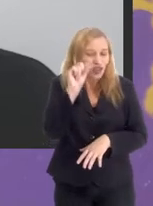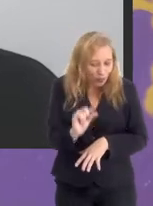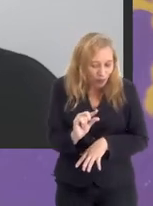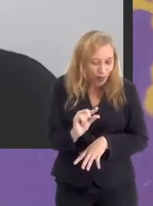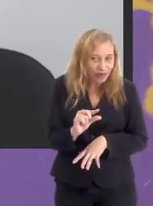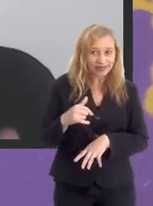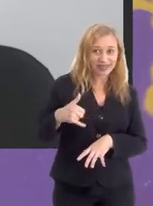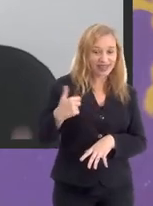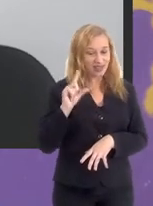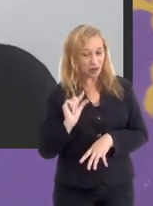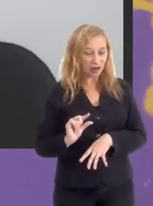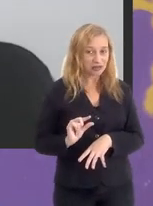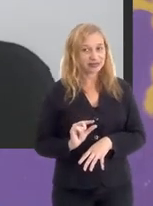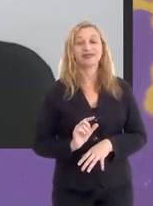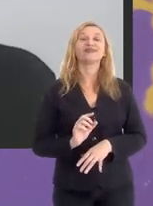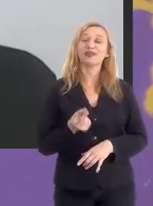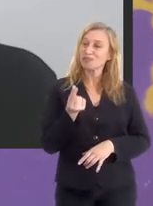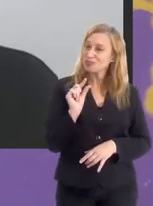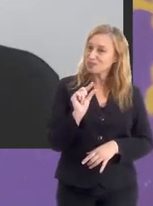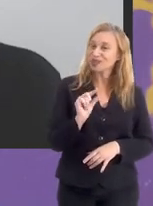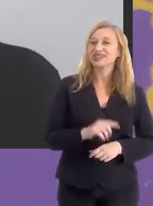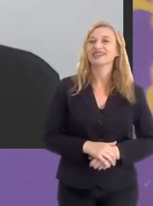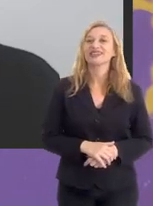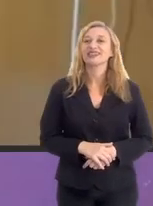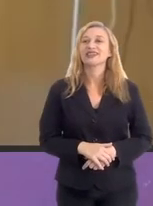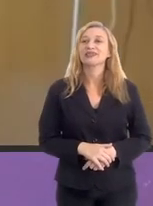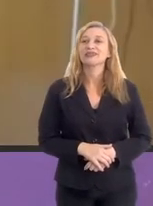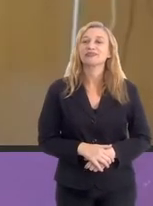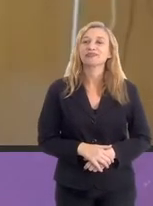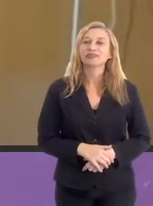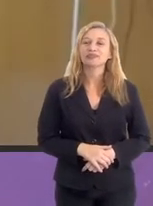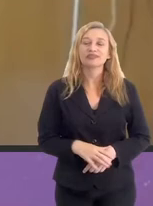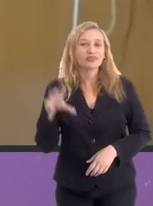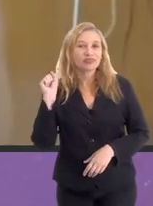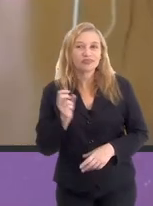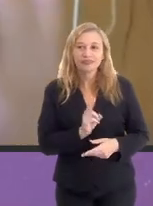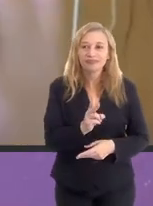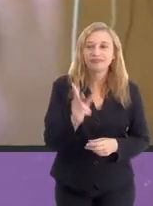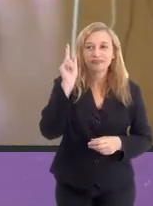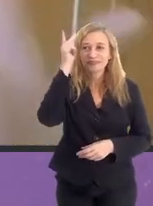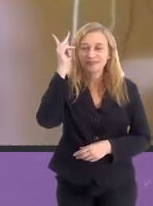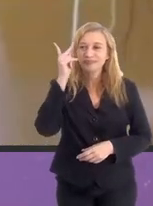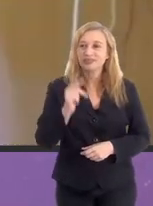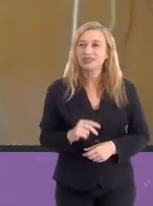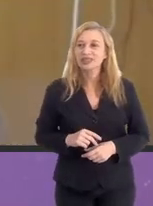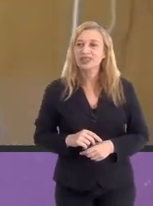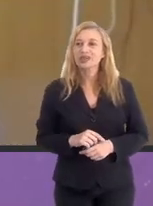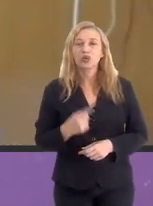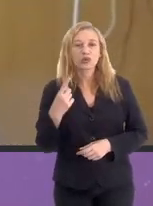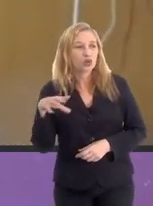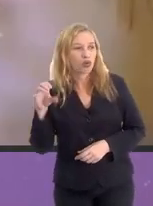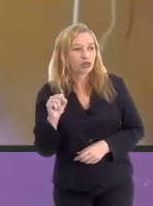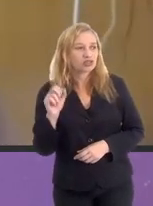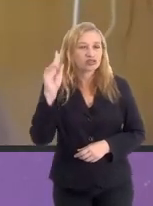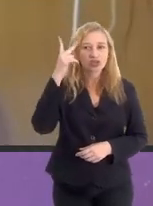esconde de áudio mas tem um pouquinho mesmo Acho pouco o meu muito mesmo que tem um pouco grande é assim a gente ouvia sem pouco essa história